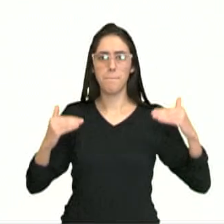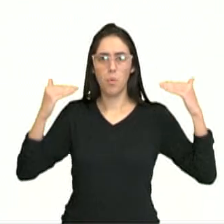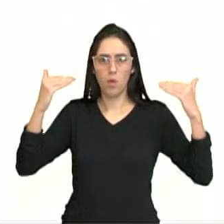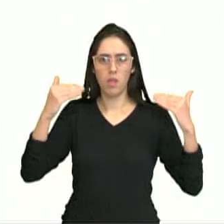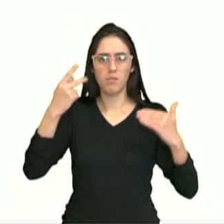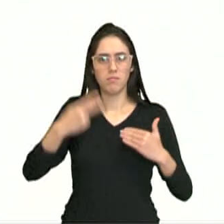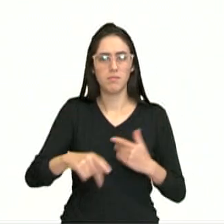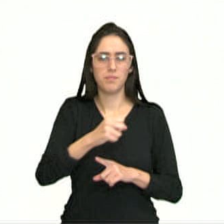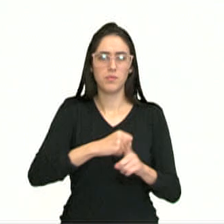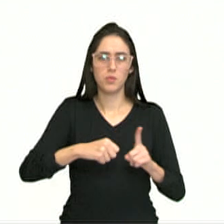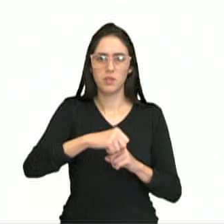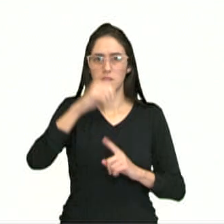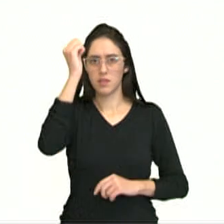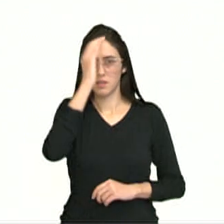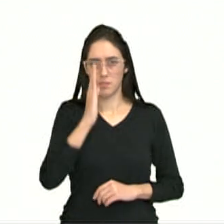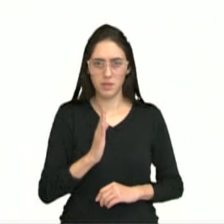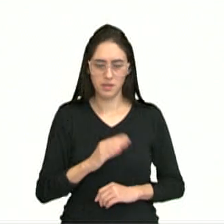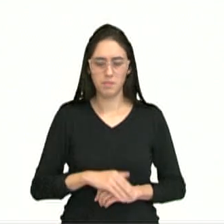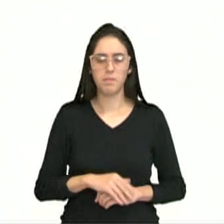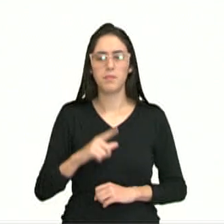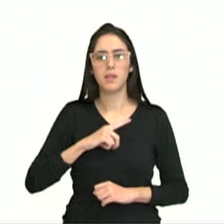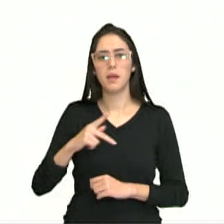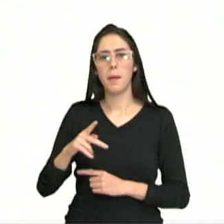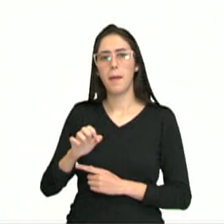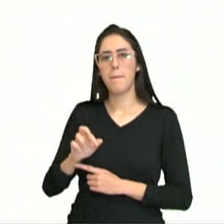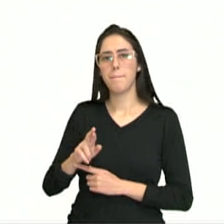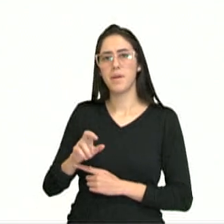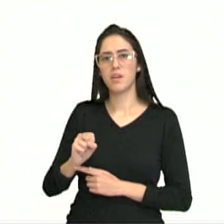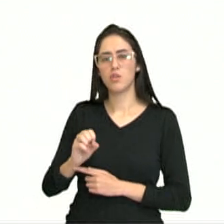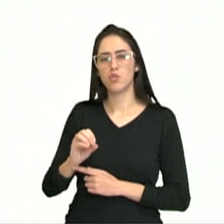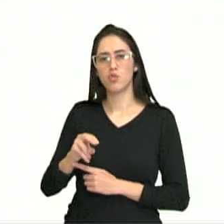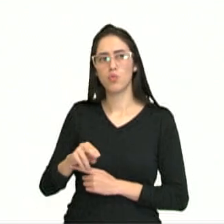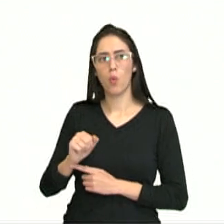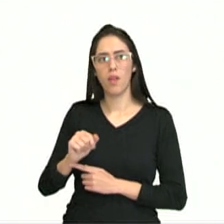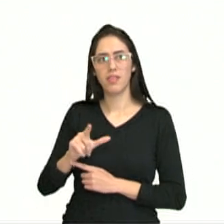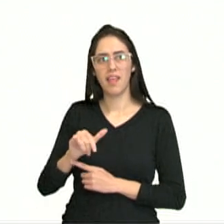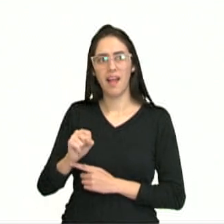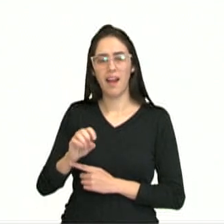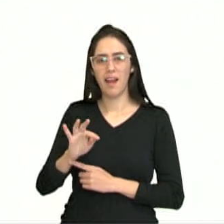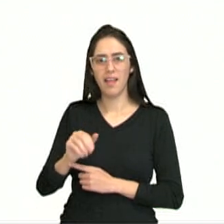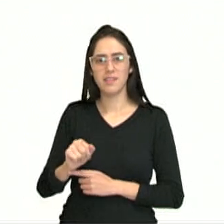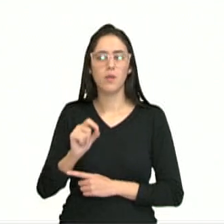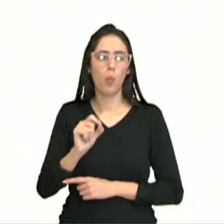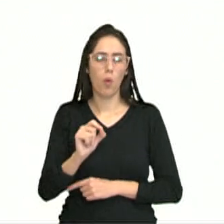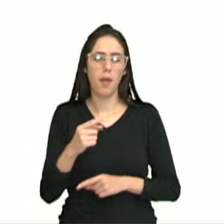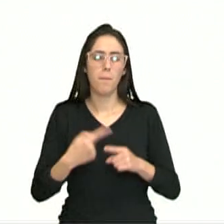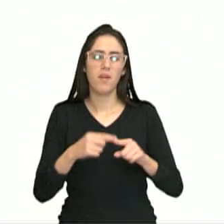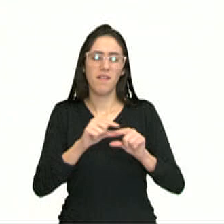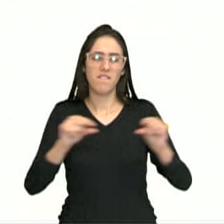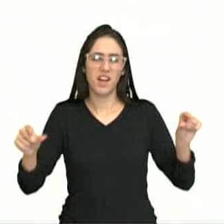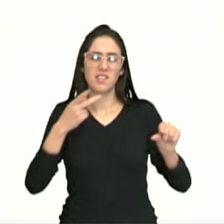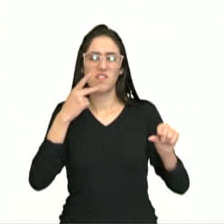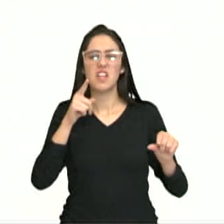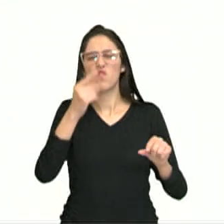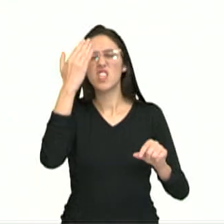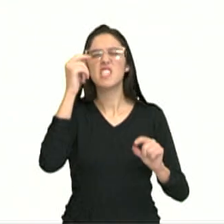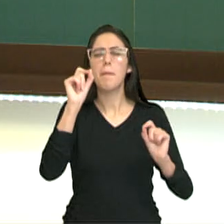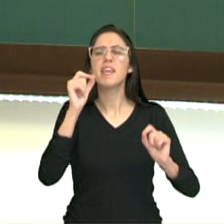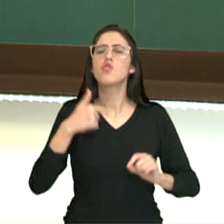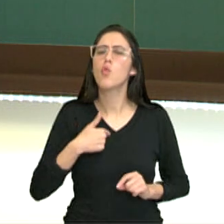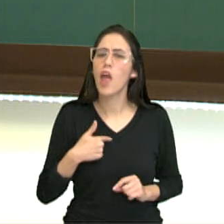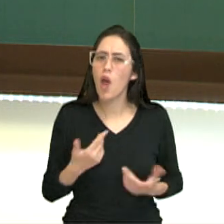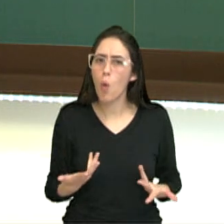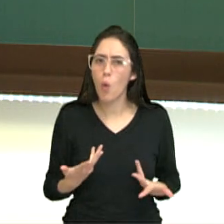brasileira. Personalista por quê? Nesse termo, você sabe com quem está falando, muitas vezes as pessoas remetem